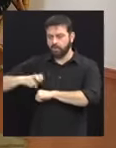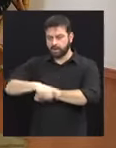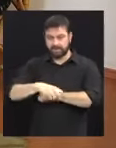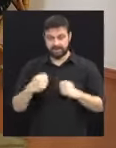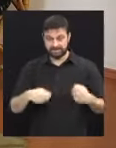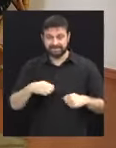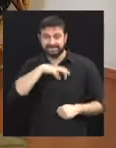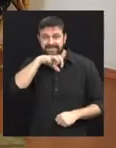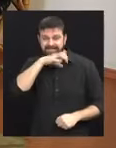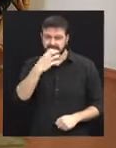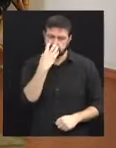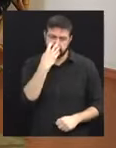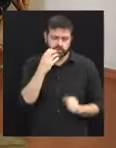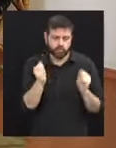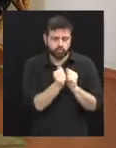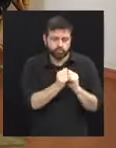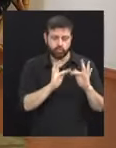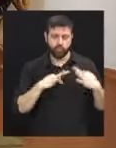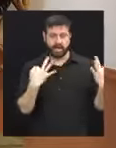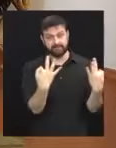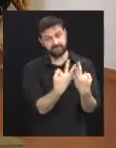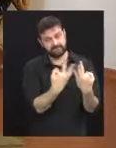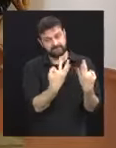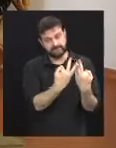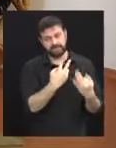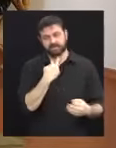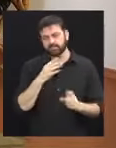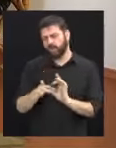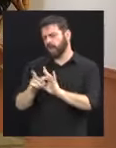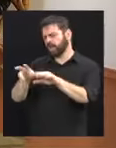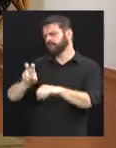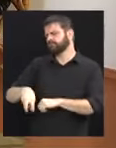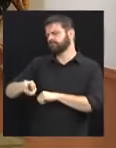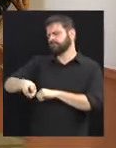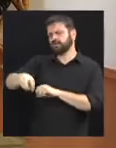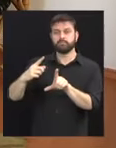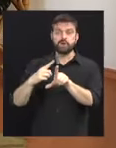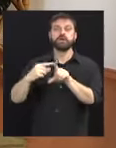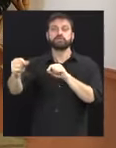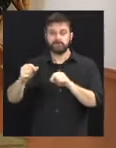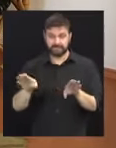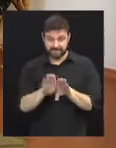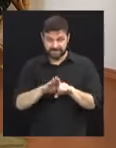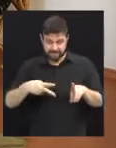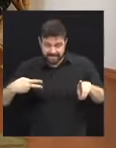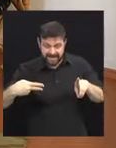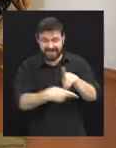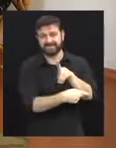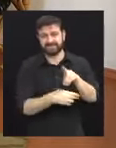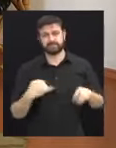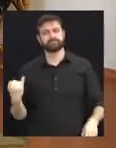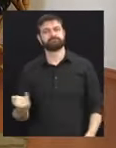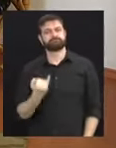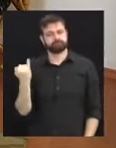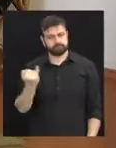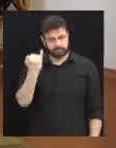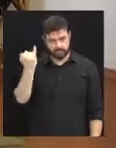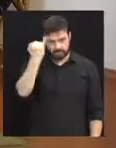de casa, no quintal, com a família, né? Não tem essa de animal dar volta. A castração, que é muito importante,